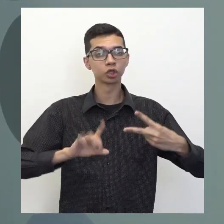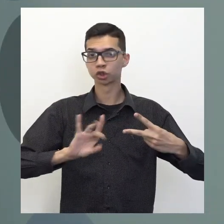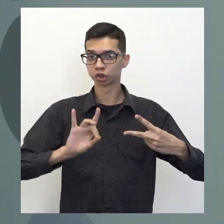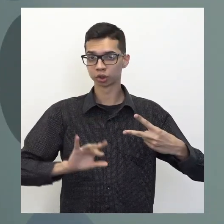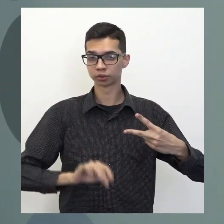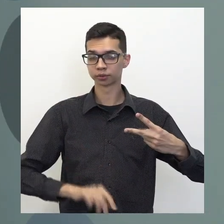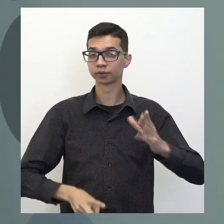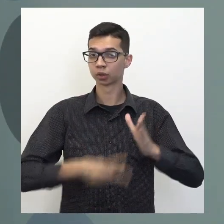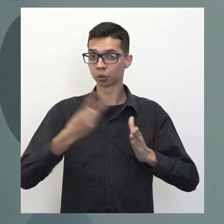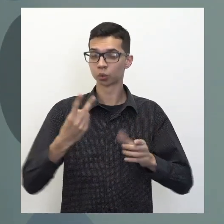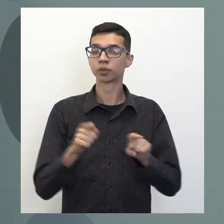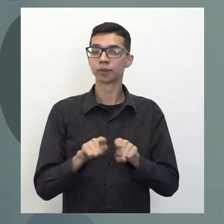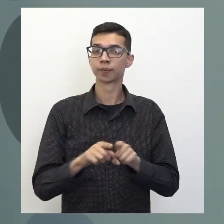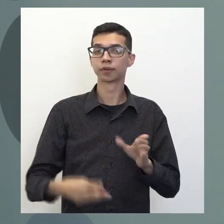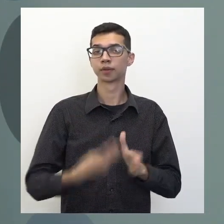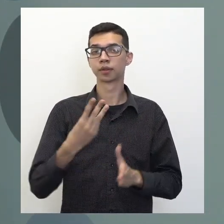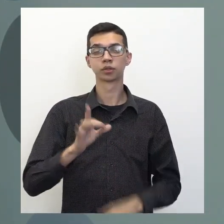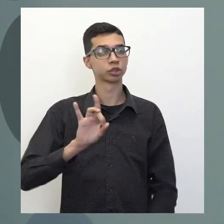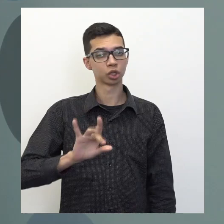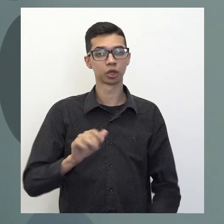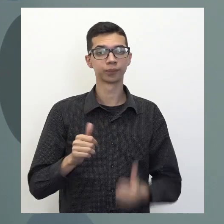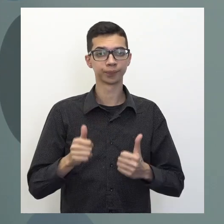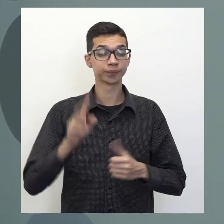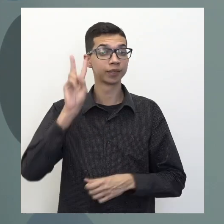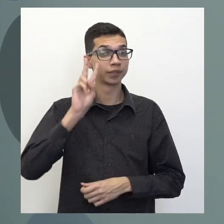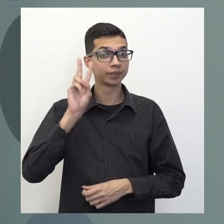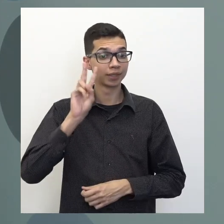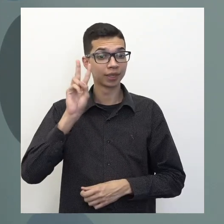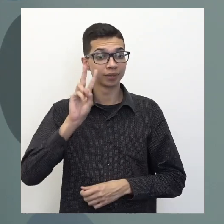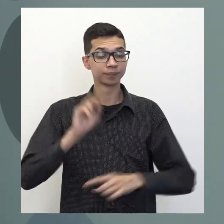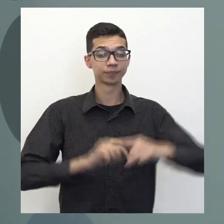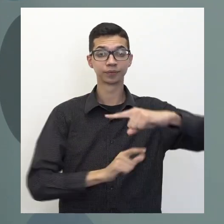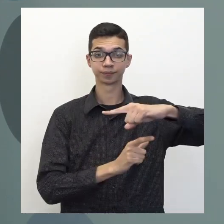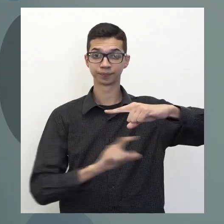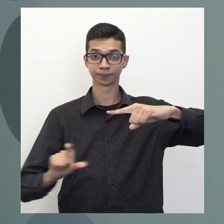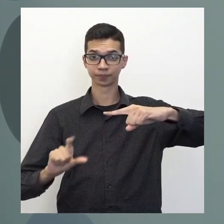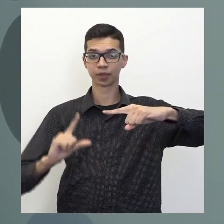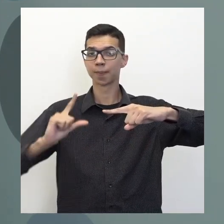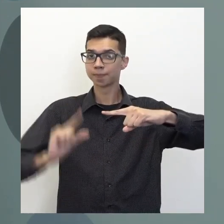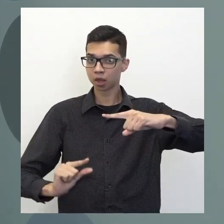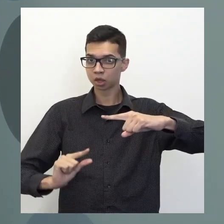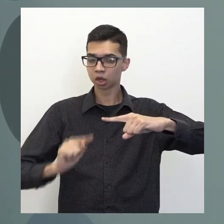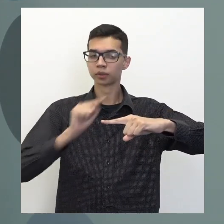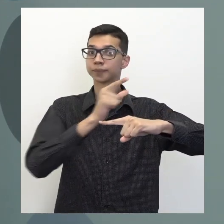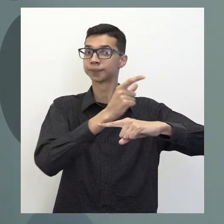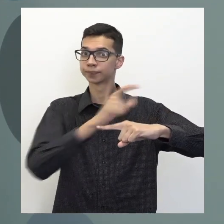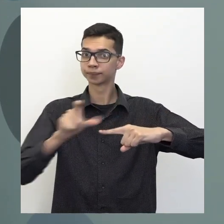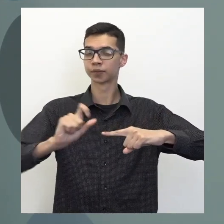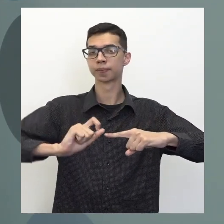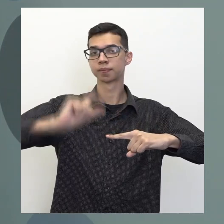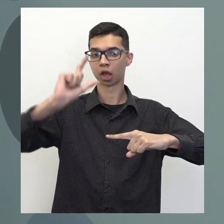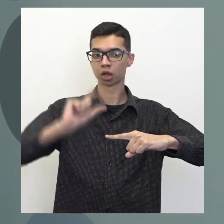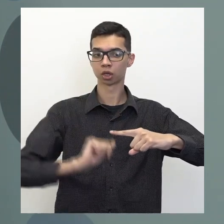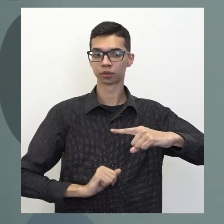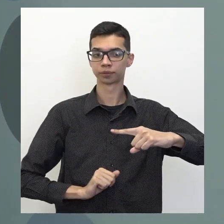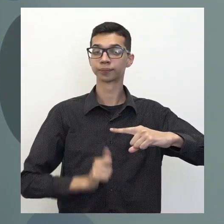terceiro. Lembrando, quanto menor aqui, maior aqui. Quanto menor aqui,